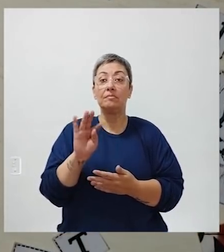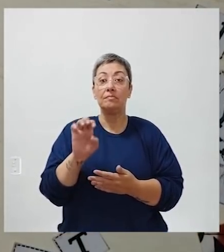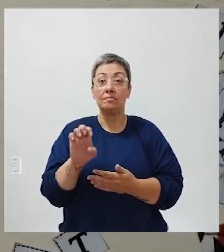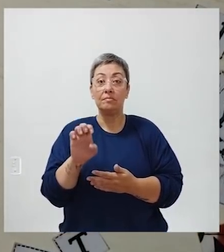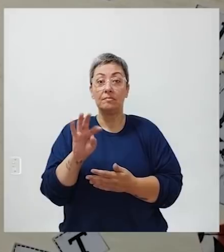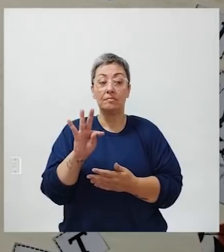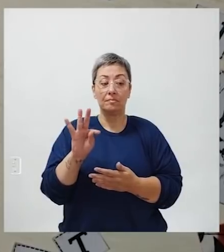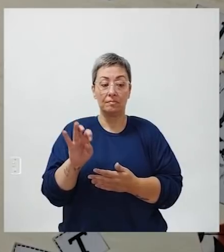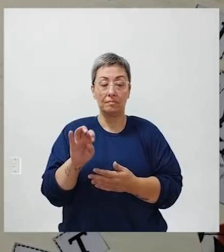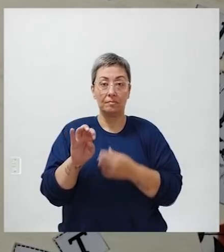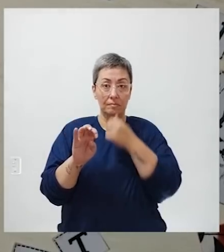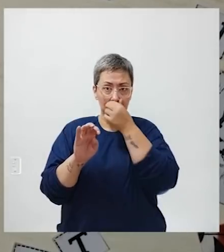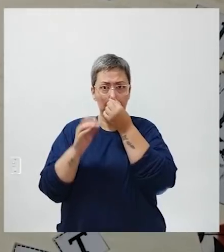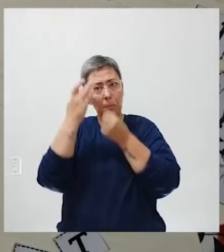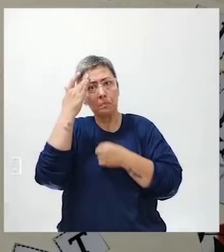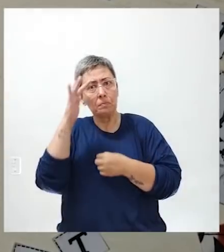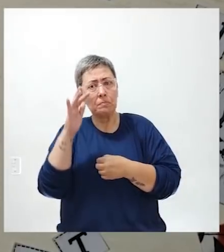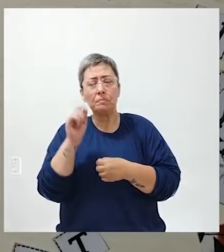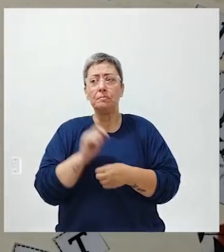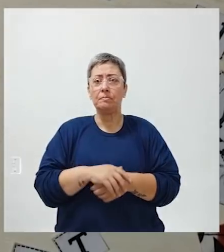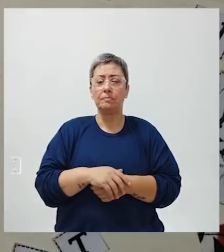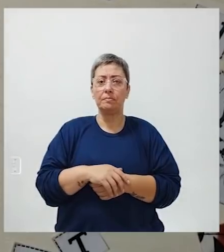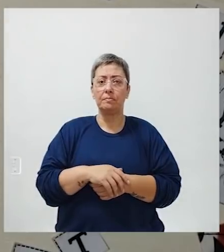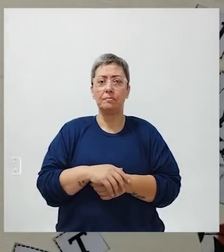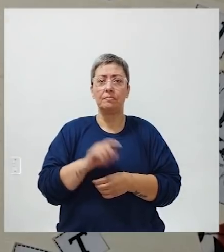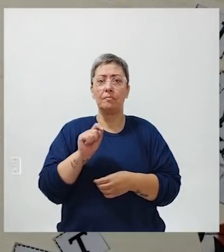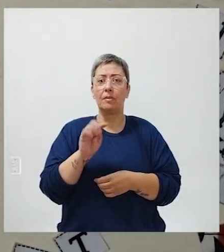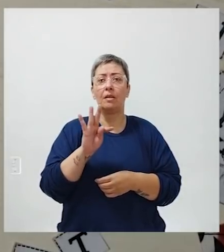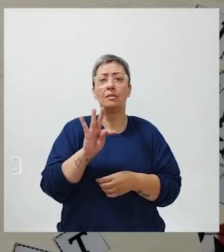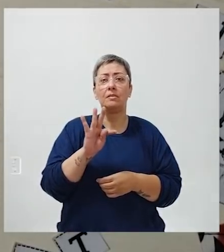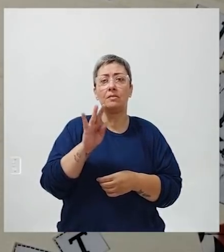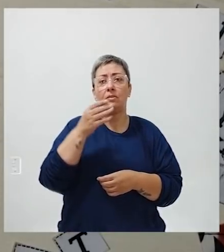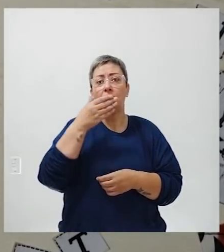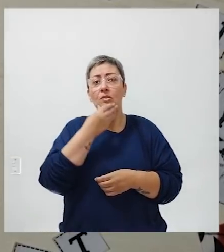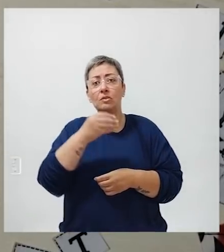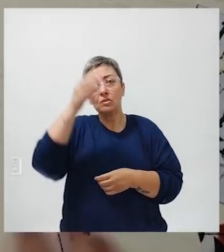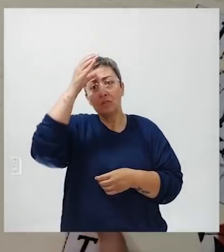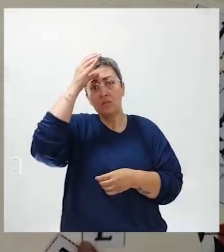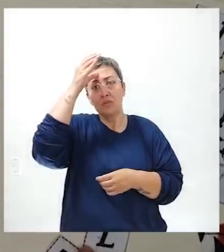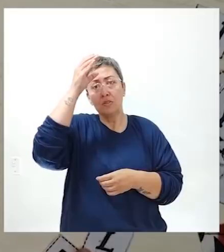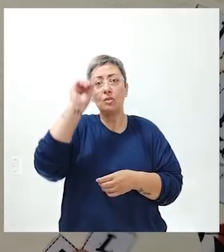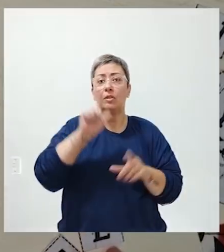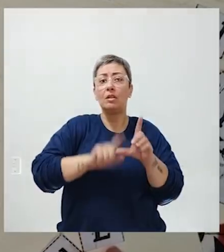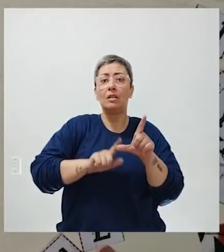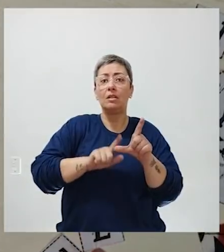t. Não sei. T, t, do titio, qual que é a letra do titio?